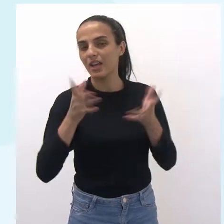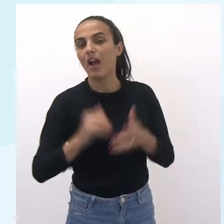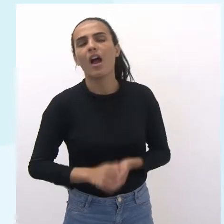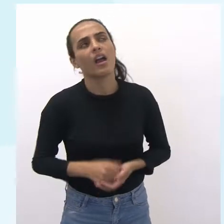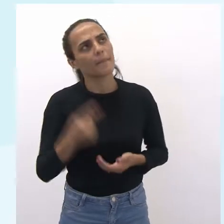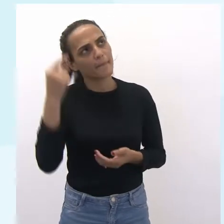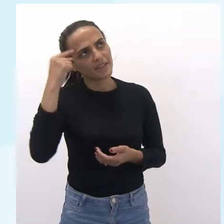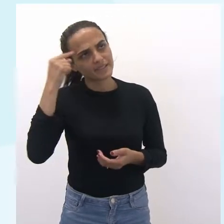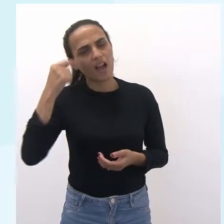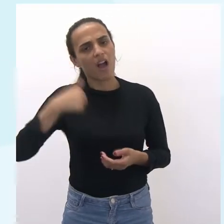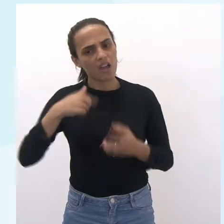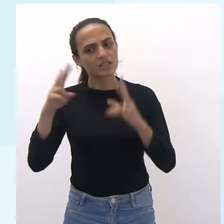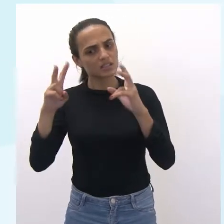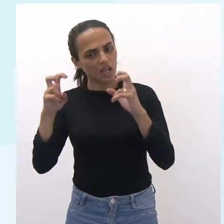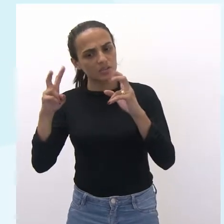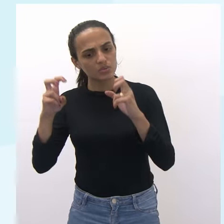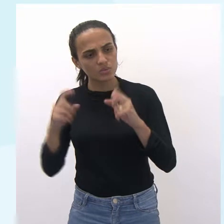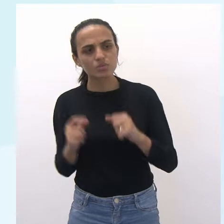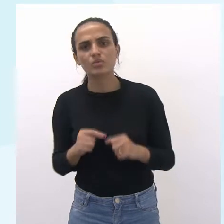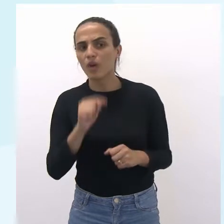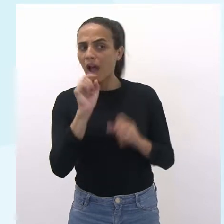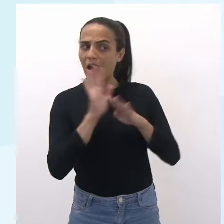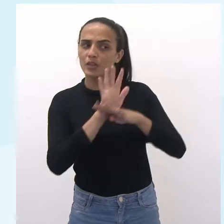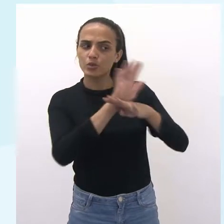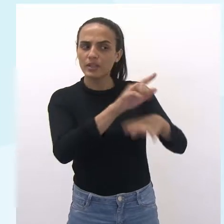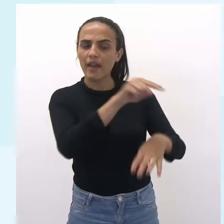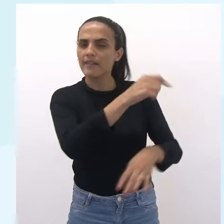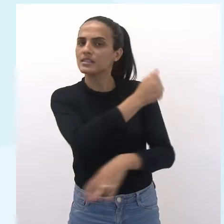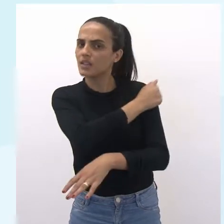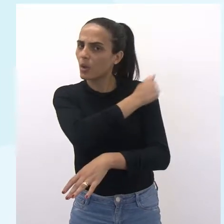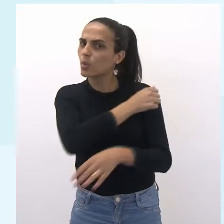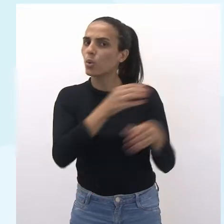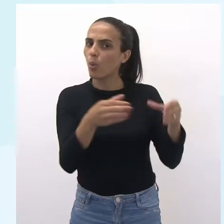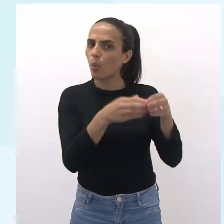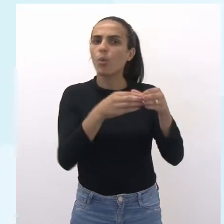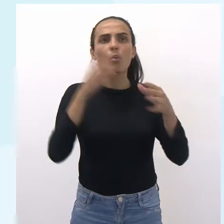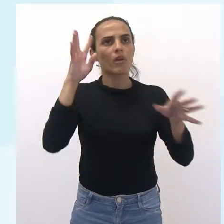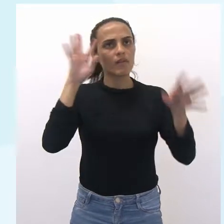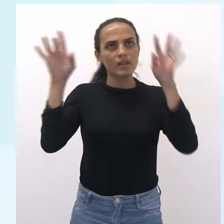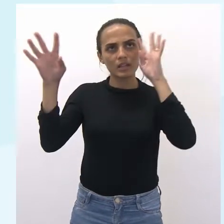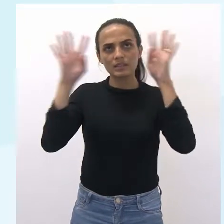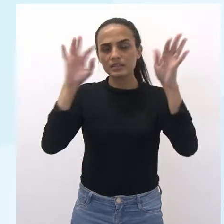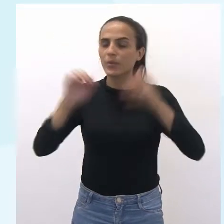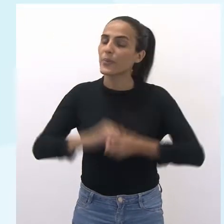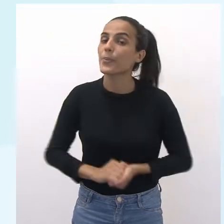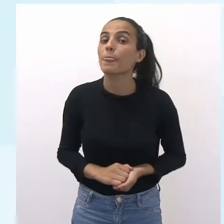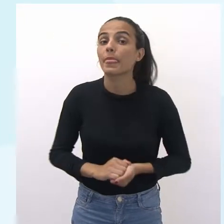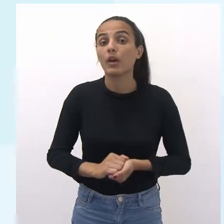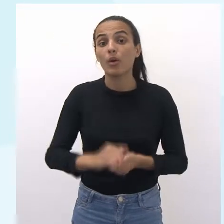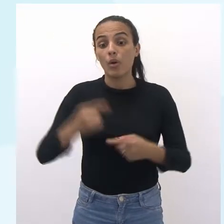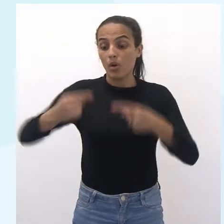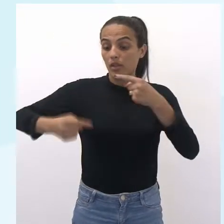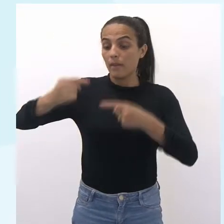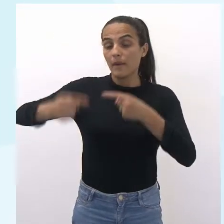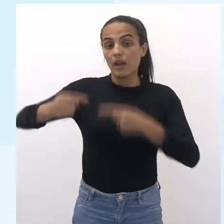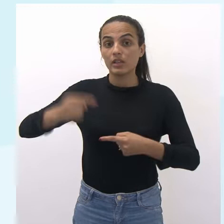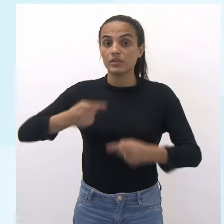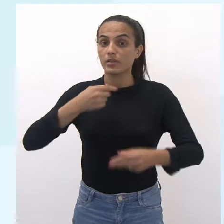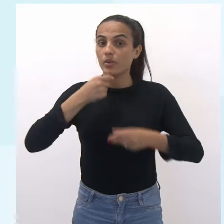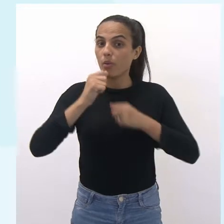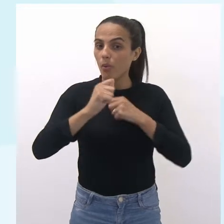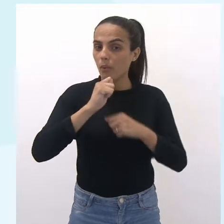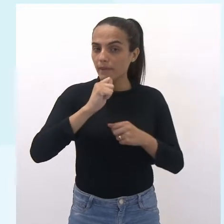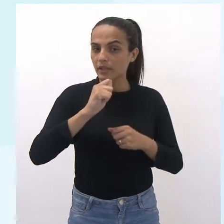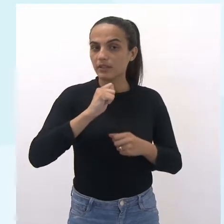pode gerar uma espécie de reflexão. Então, na hora de possibilitar, de fomentar o debate, a gente já sabe